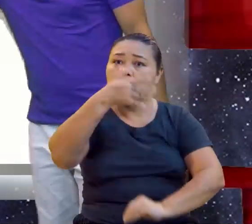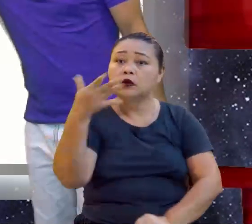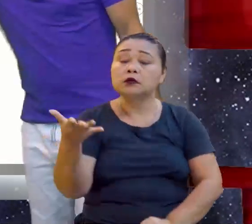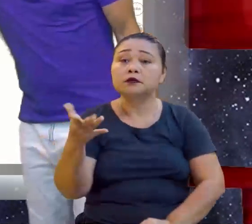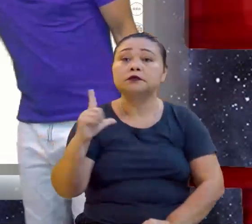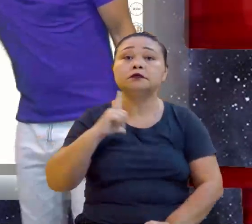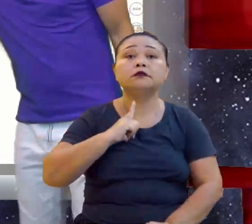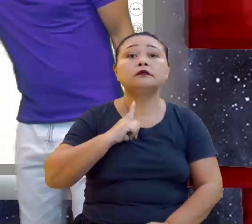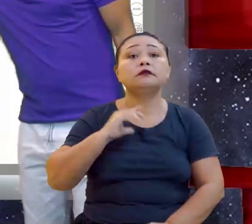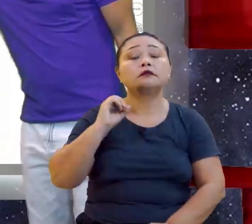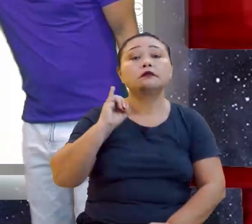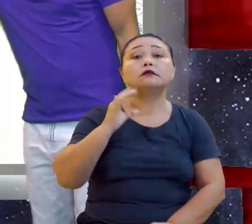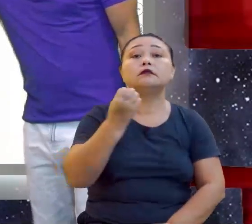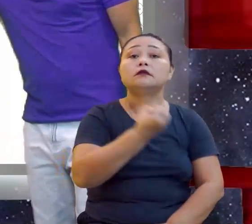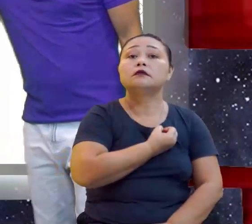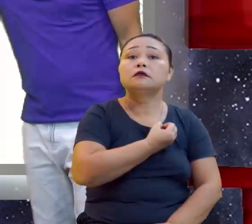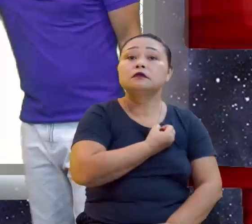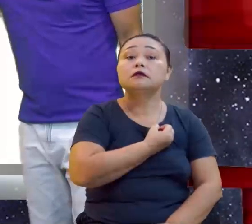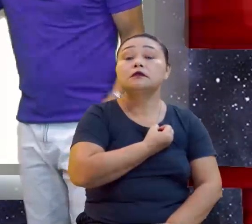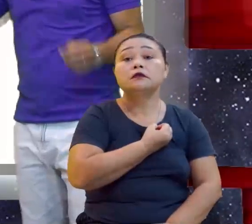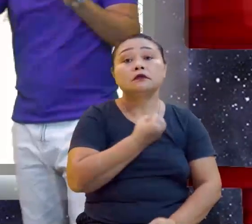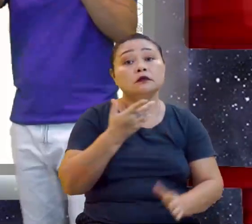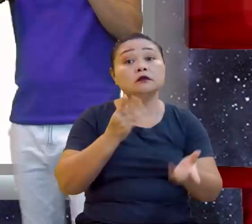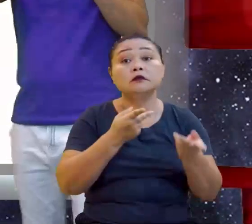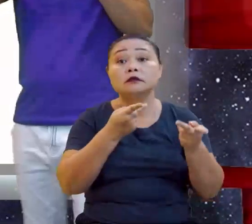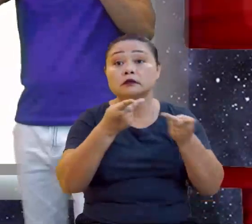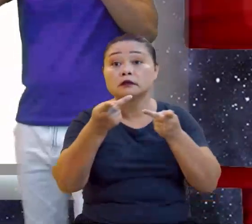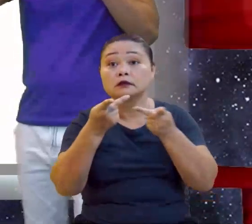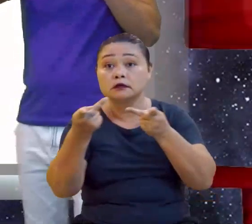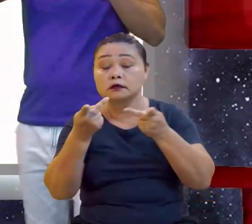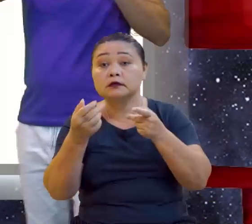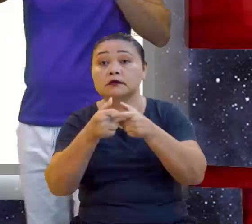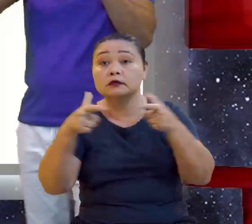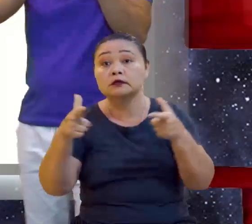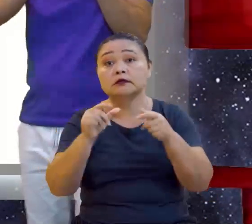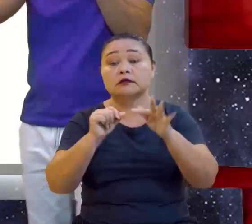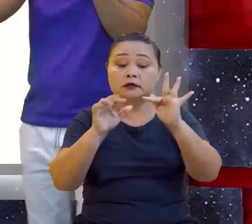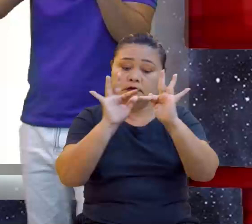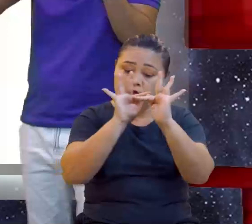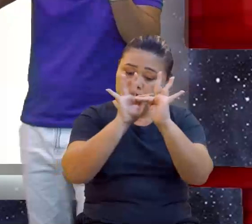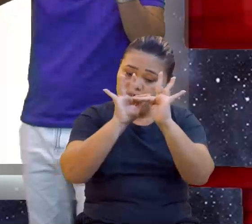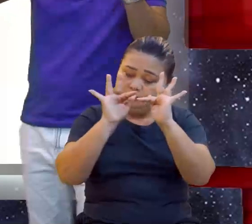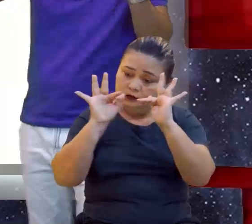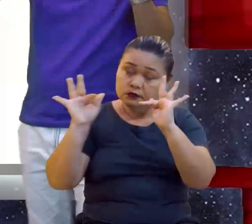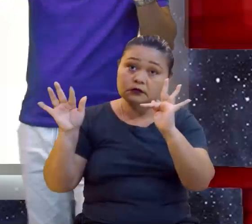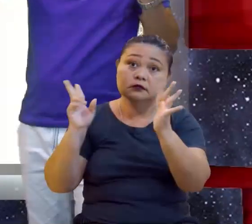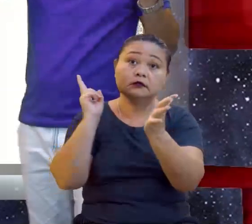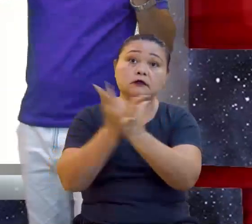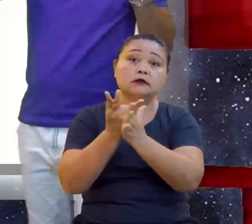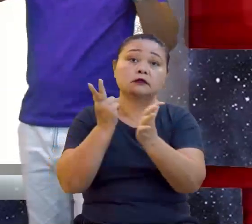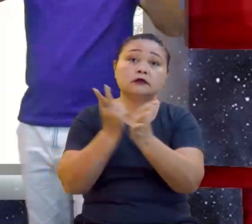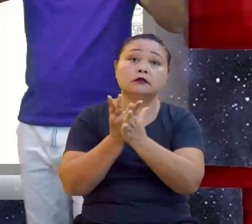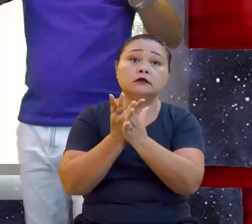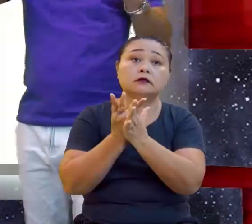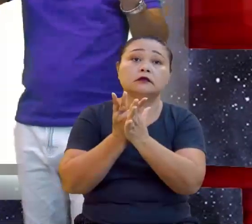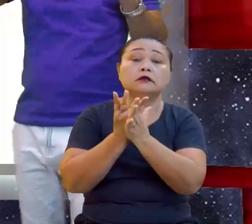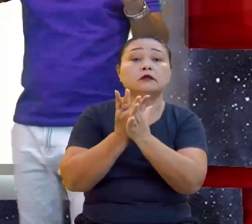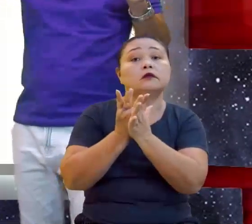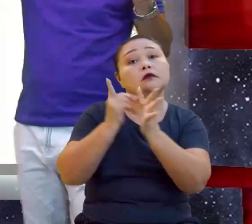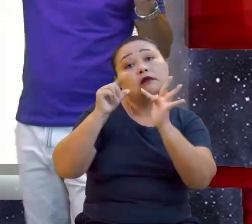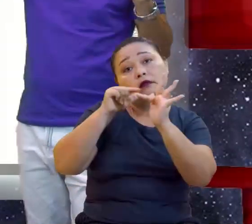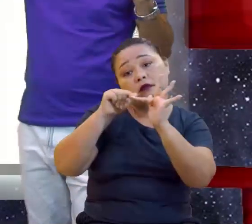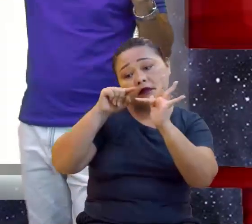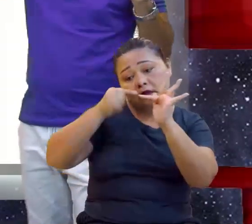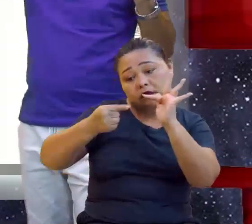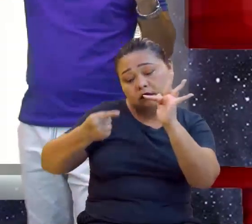gráfico fosse valor do ingresso e visitantes, seria uma reta constante. Vai diminuindo R$1,